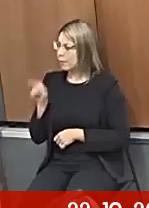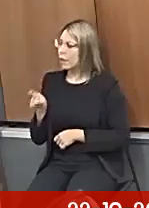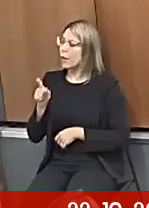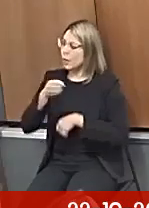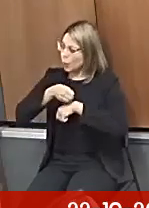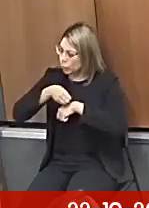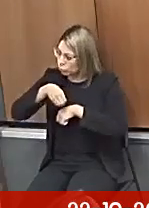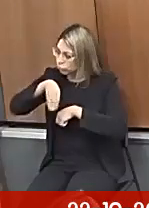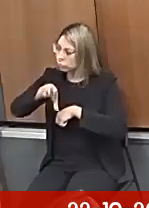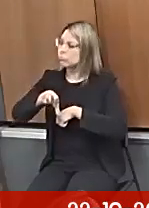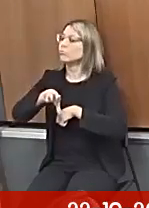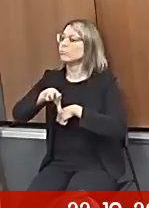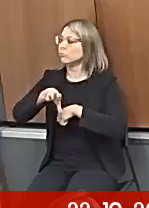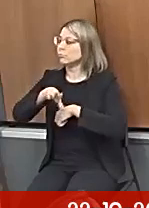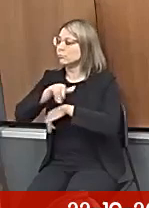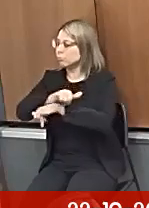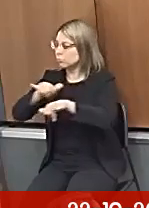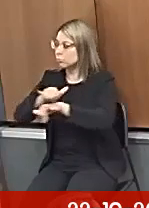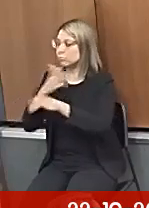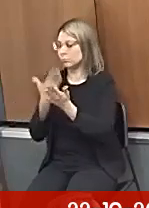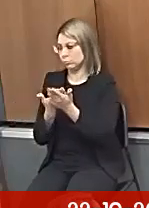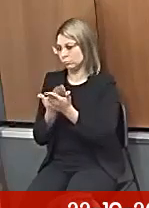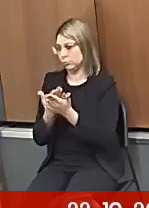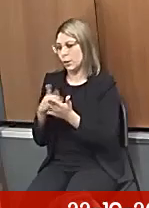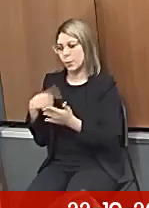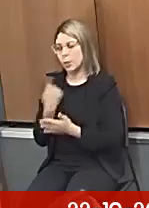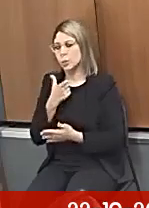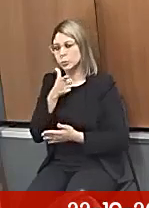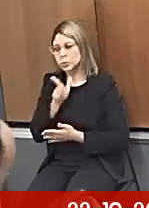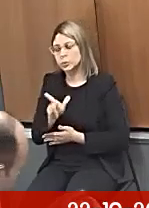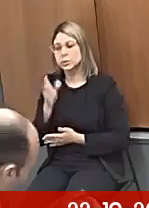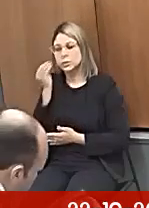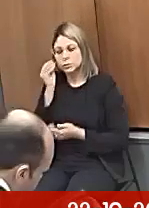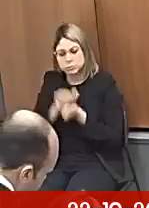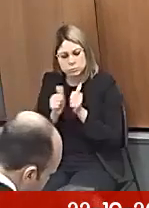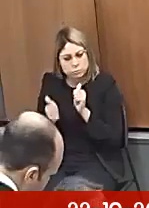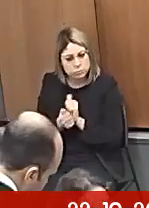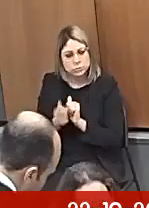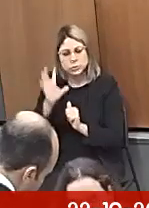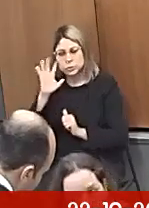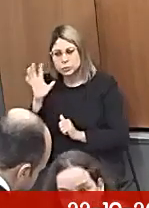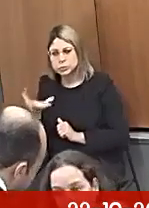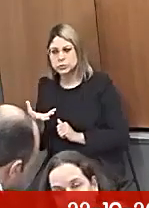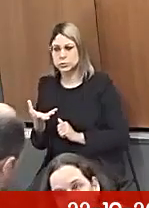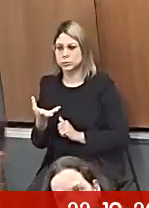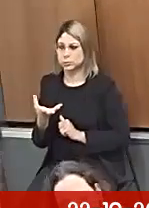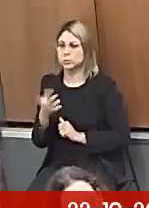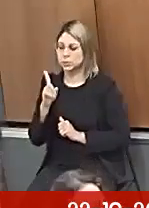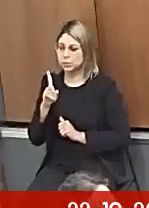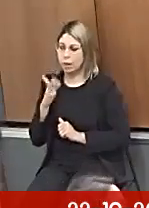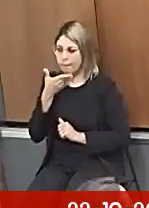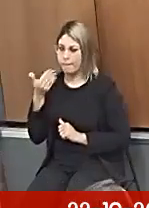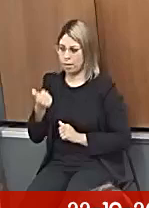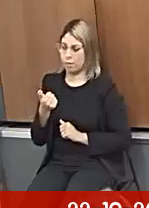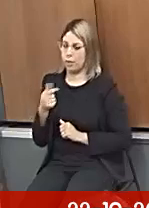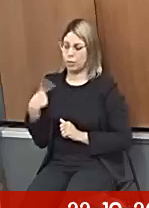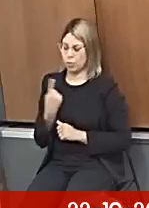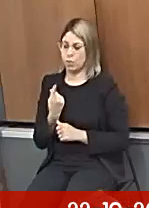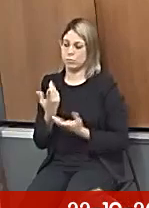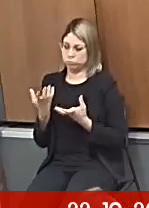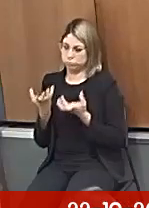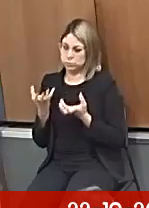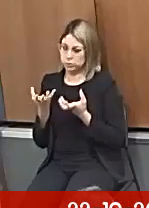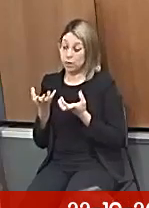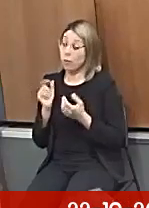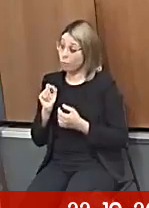que aconteceu para que a gente possa buscar uma grande alternativa, que é a mais adequada e a que todos nós esperamos, que